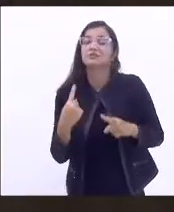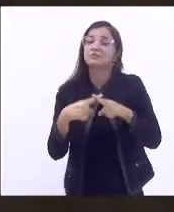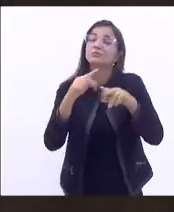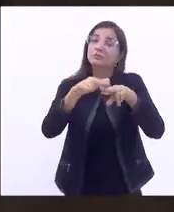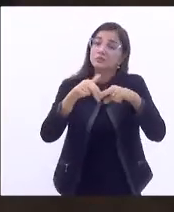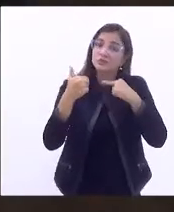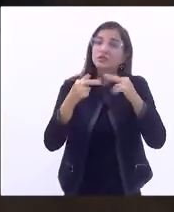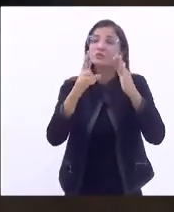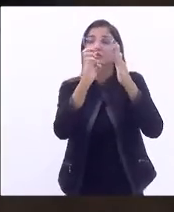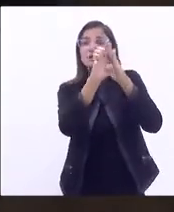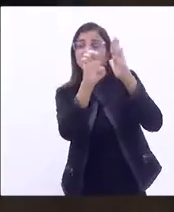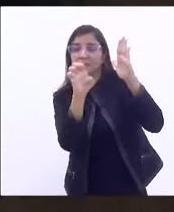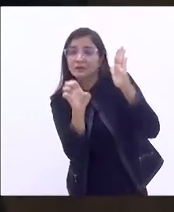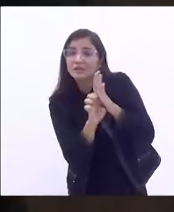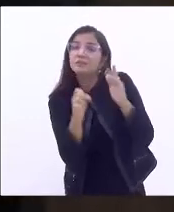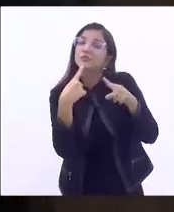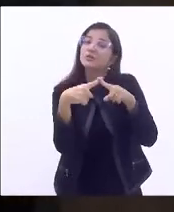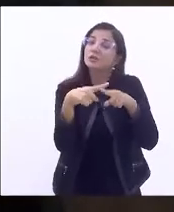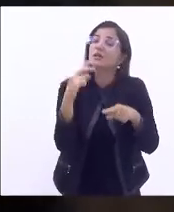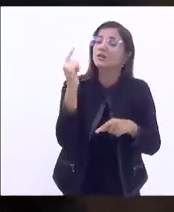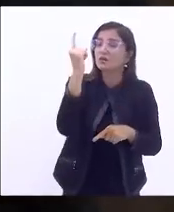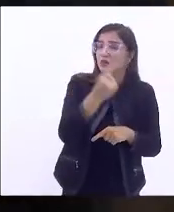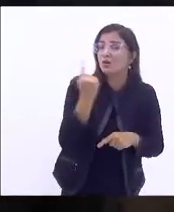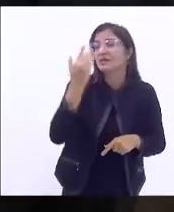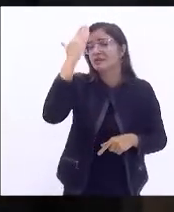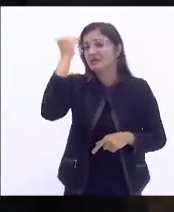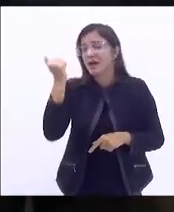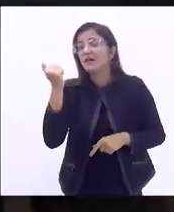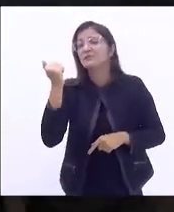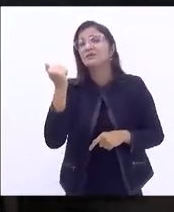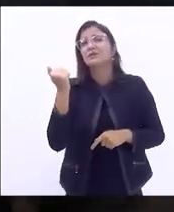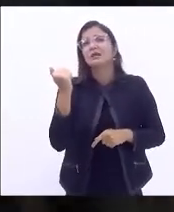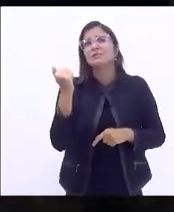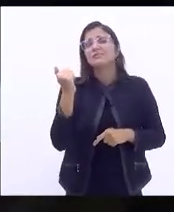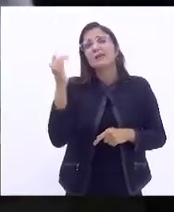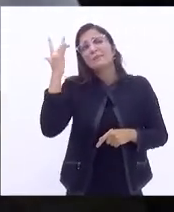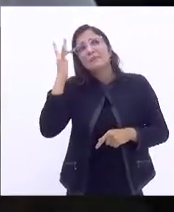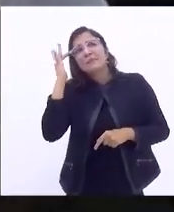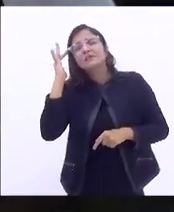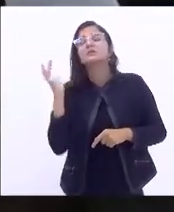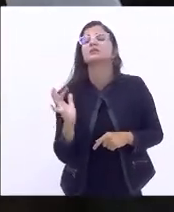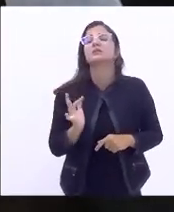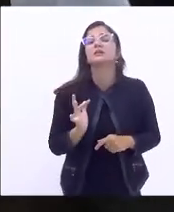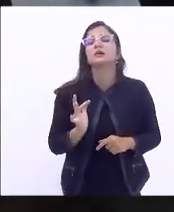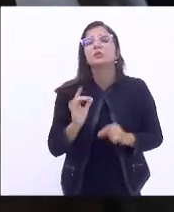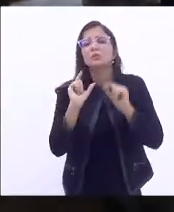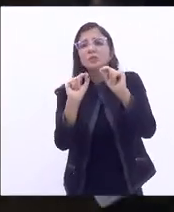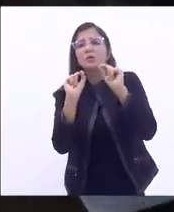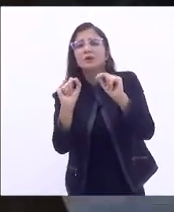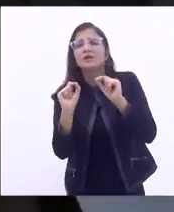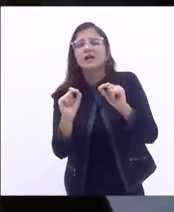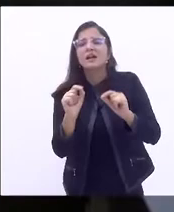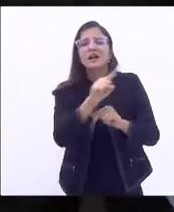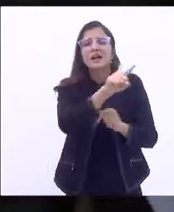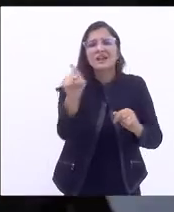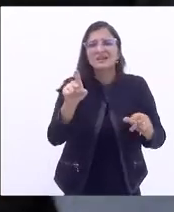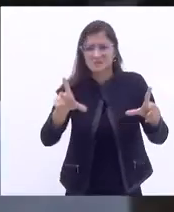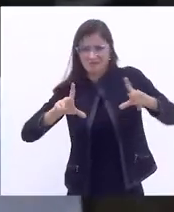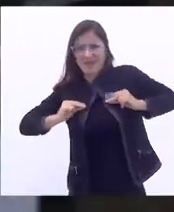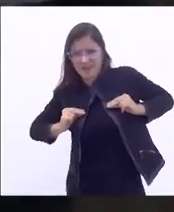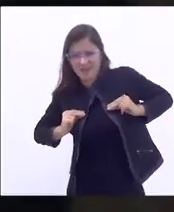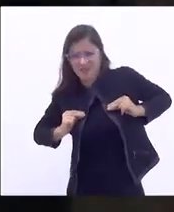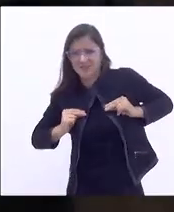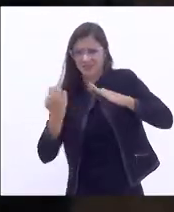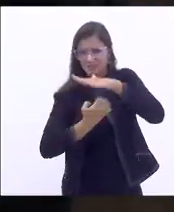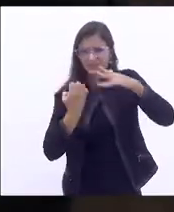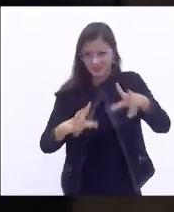não merecem, ao nosso ver, benefícios e incentivos do governo empresas que não se